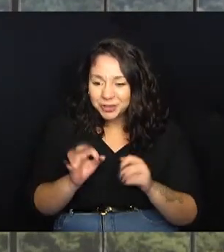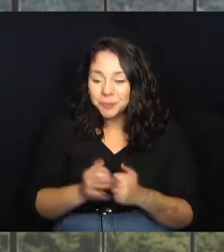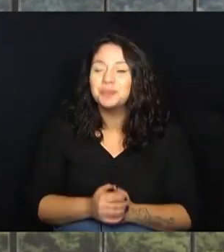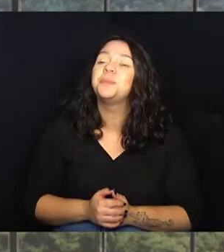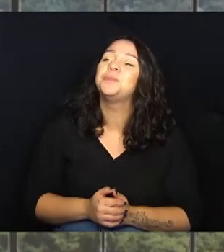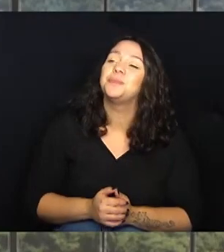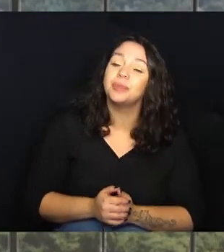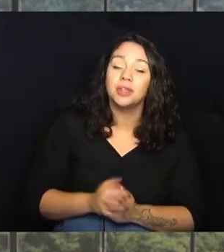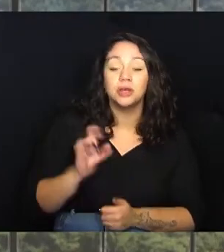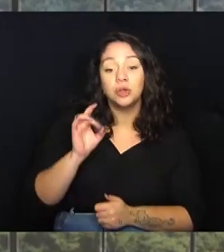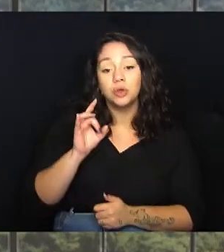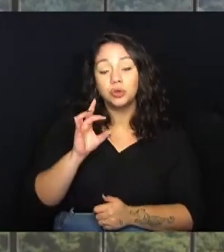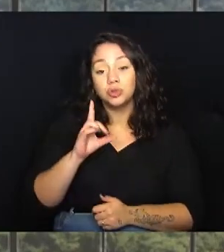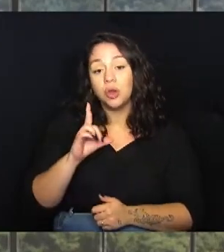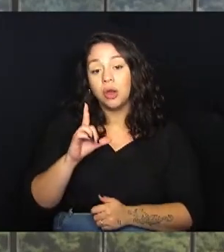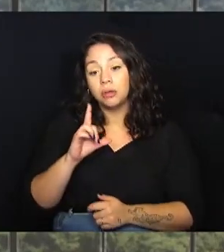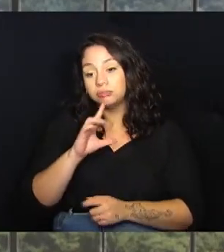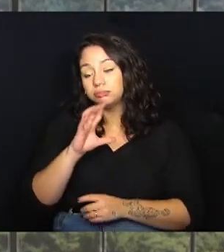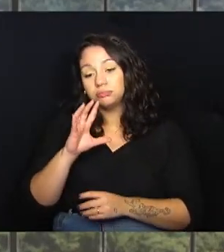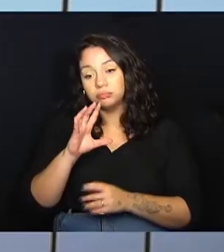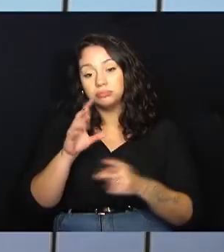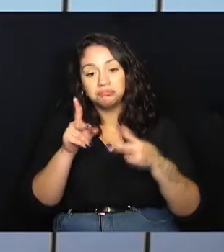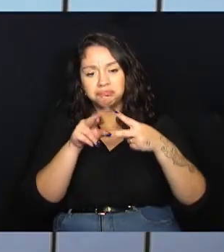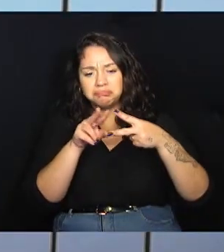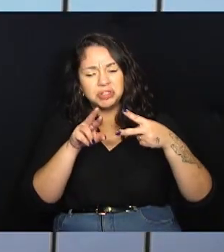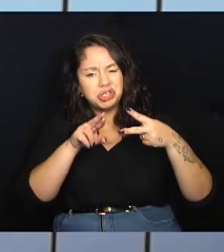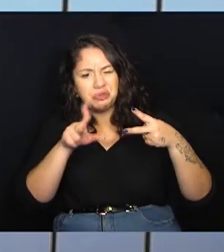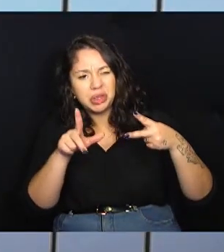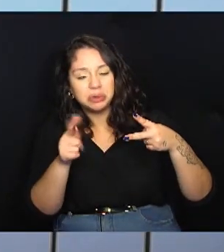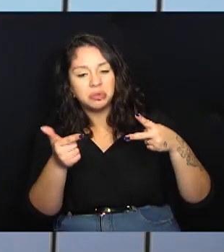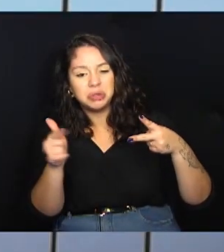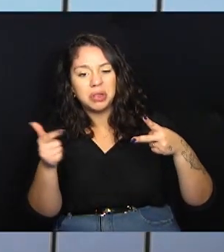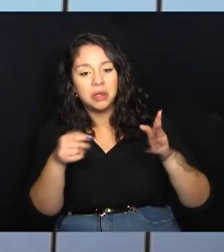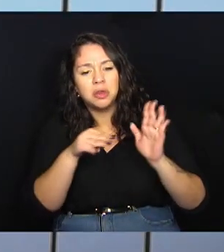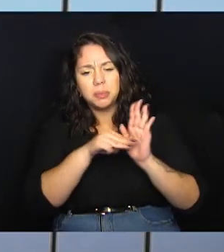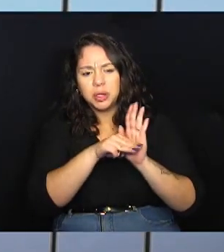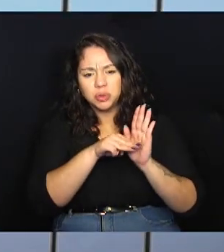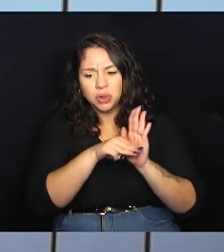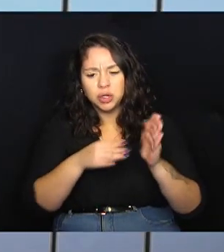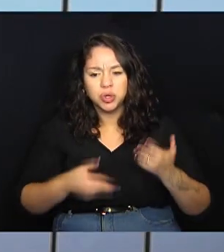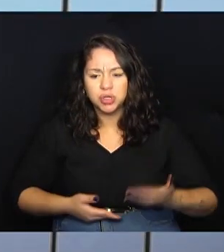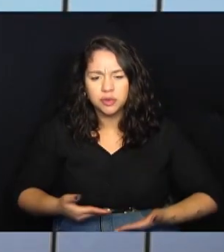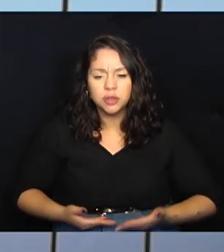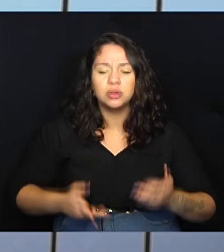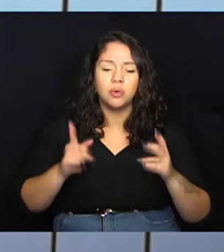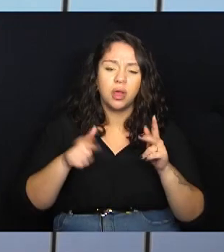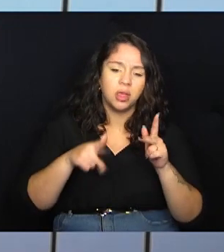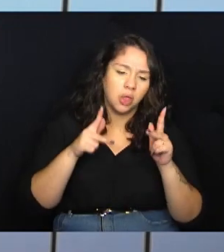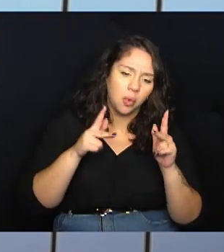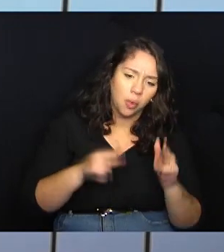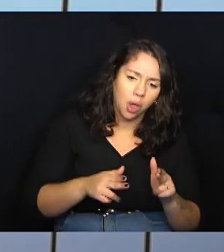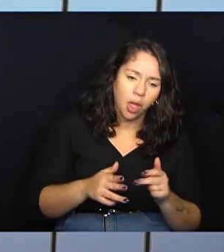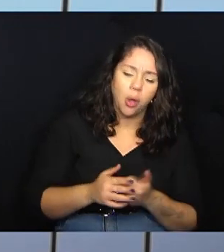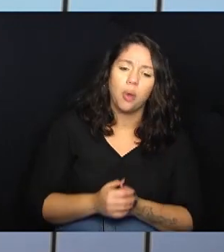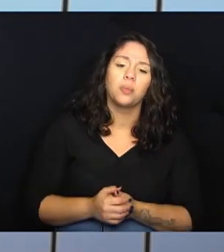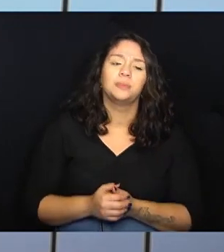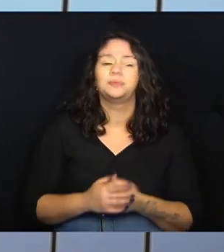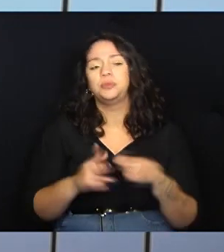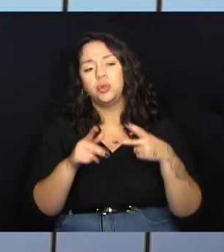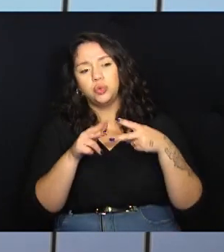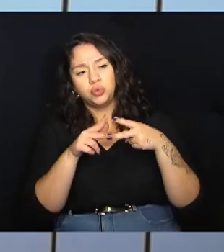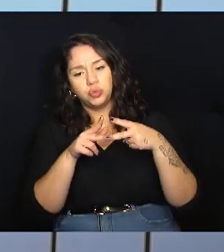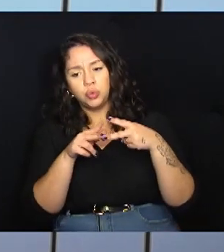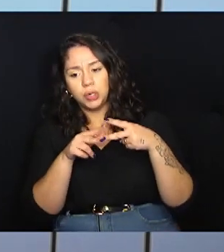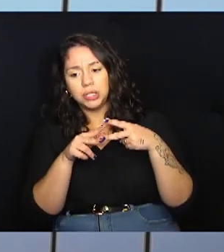Então, só reforçando, não há diferença. A metodologia dos dois serviços é igual, os dois, o trabalho que